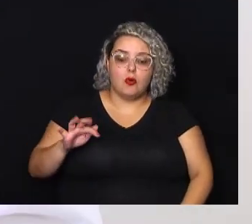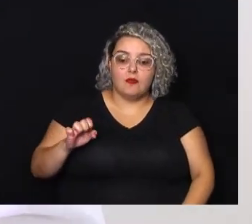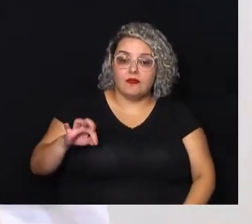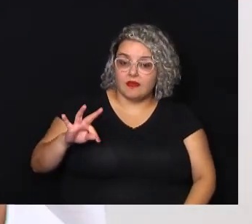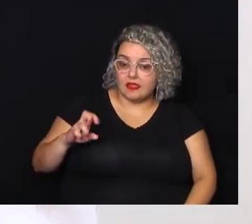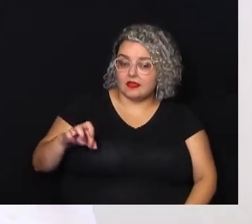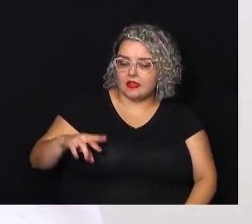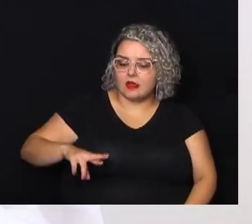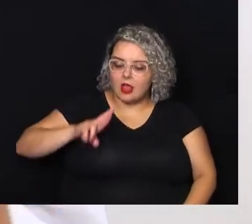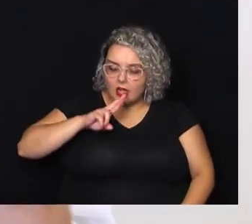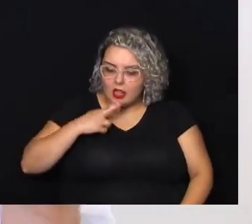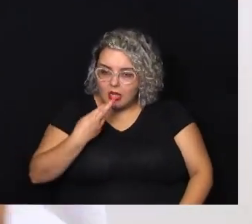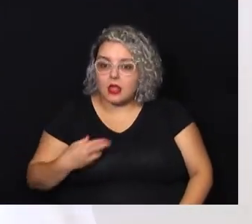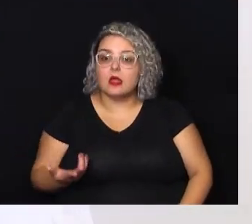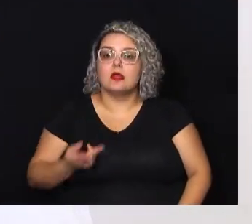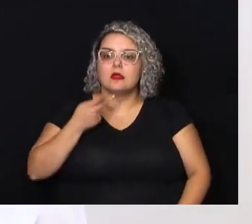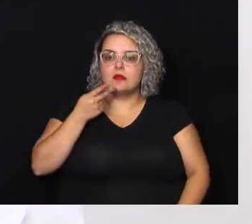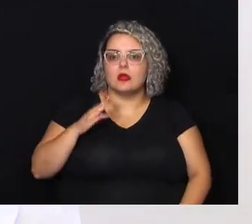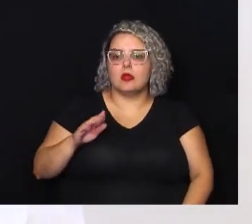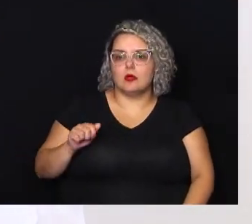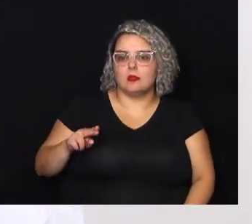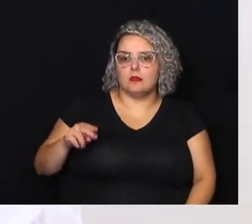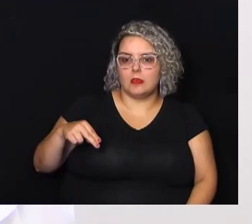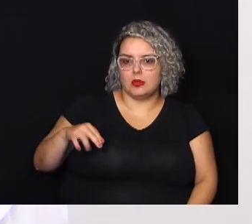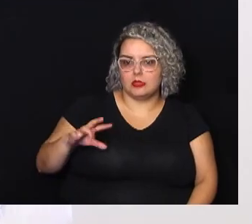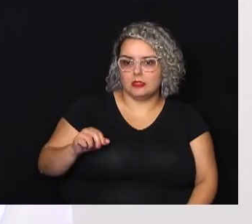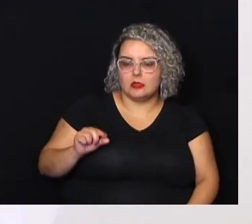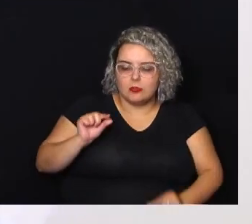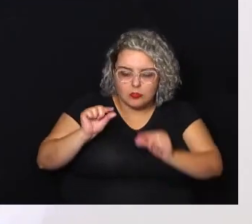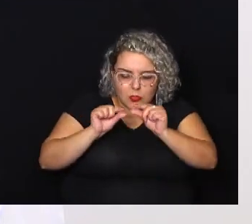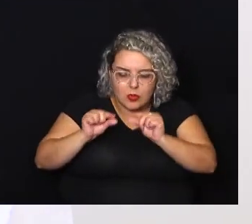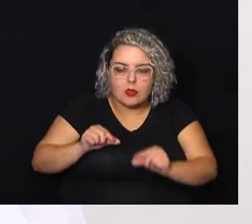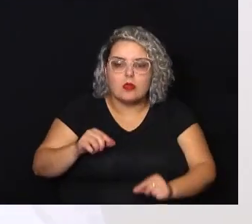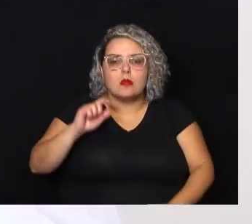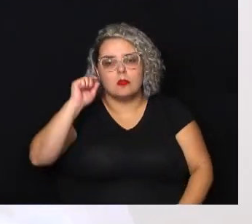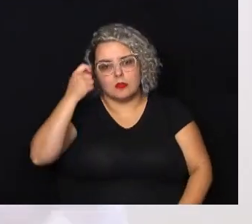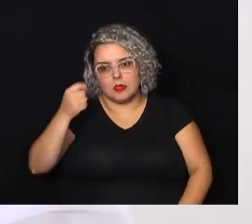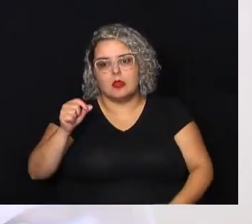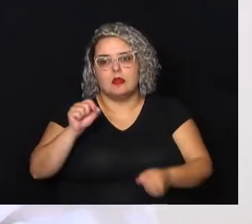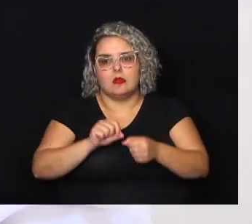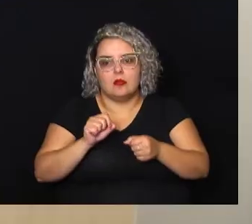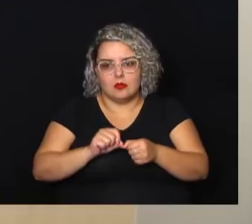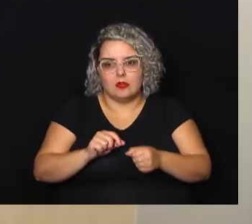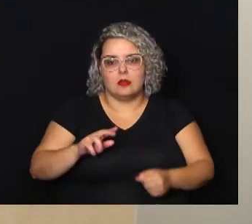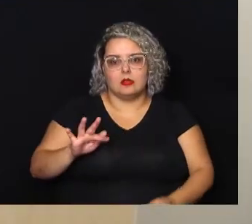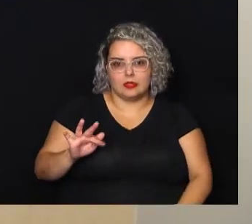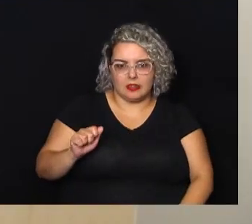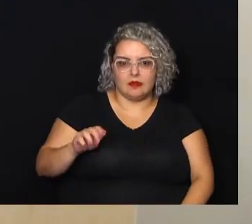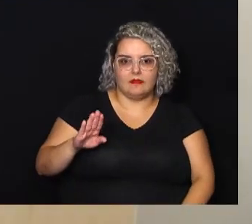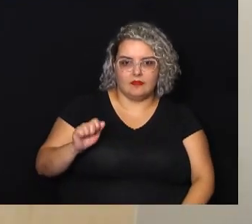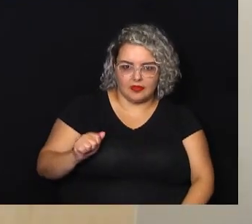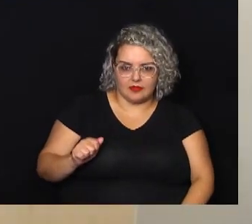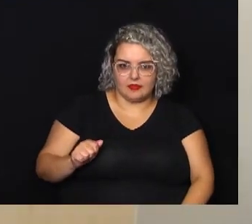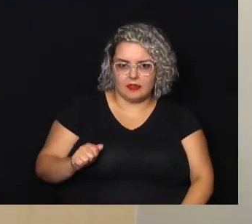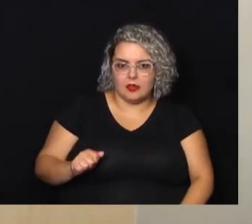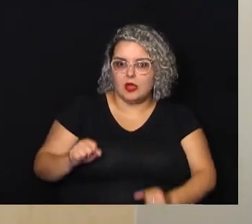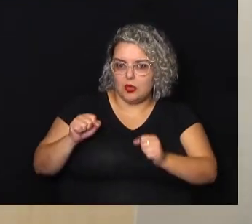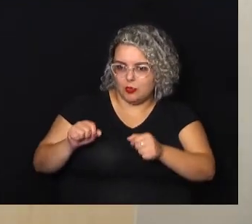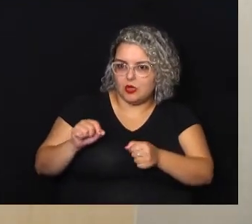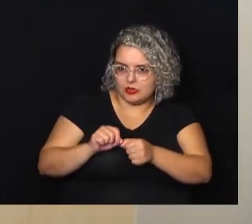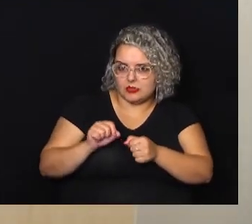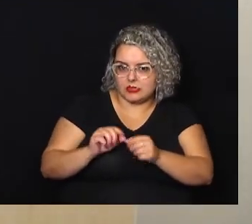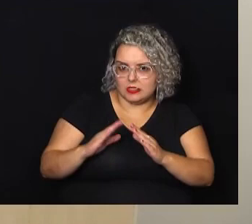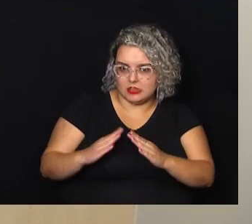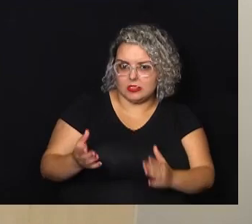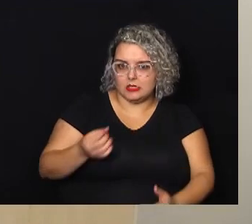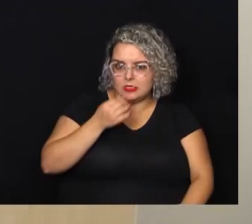sorvetes, tudo mais. Então todas aquelas receitas que você vê que falam que é de baunilha, que tem umas pontinhos pretinhos, é porque é feito da fava de baunilha. Dá